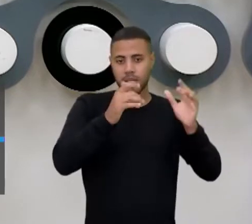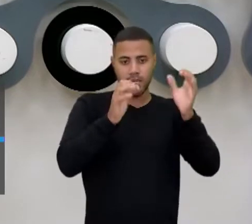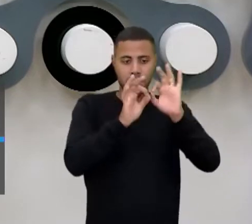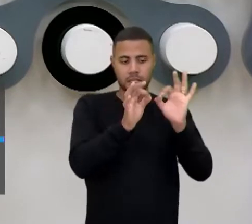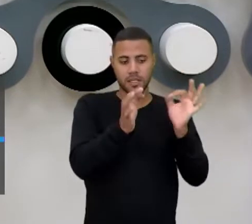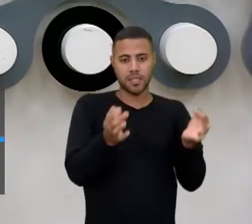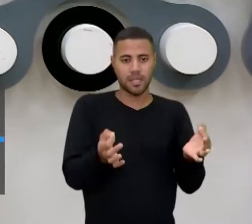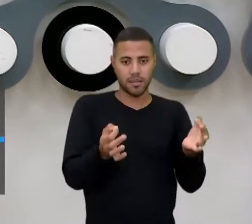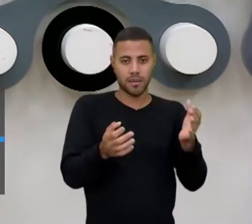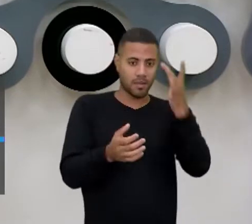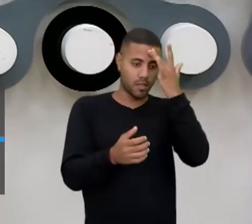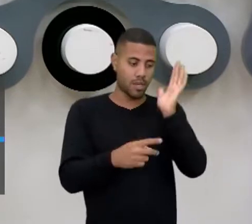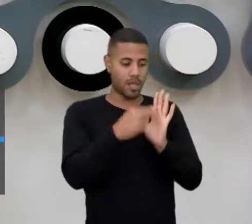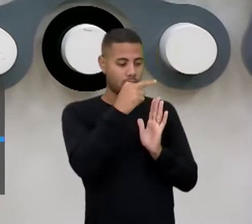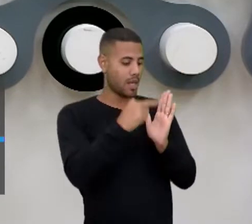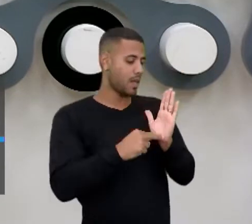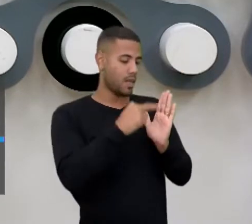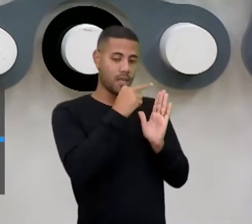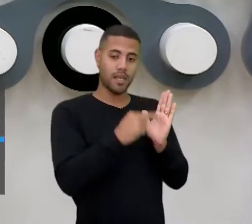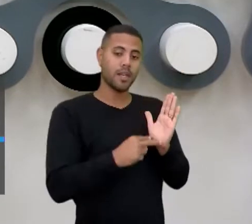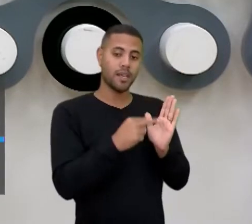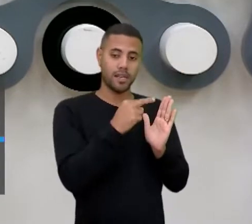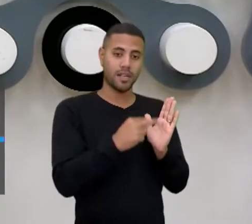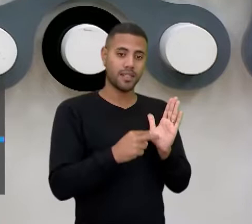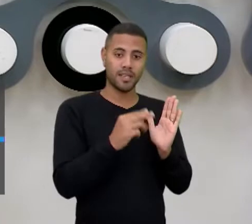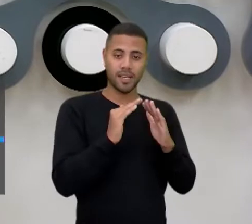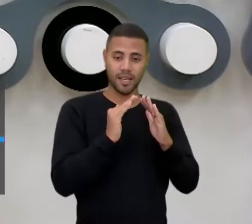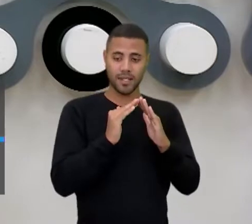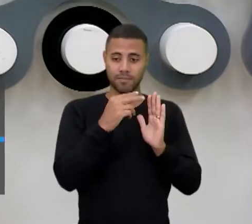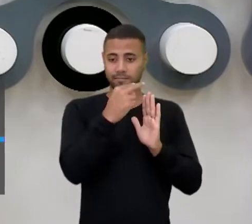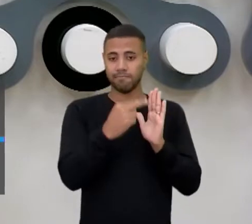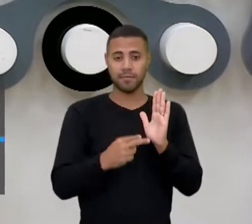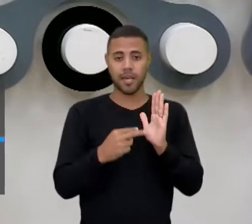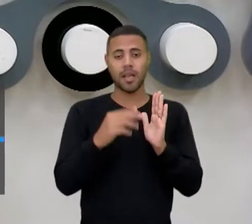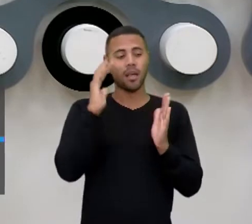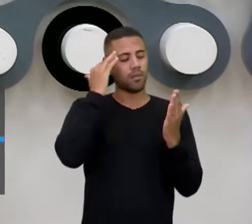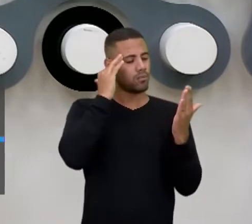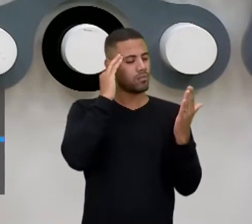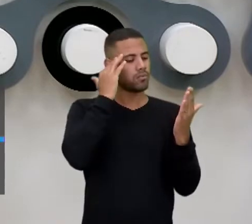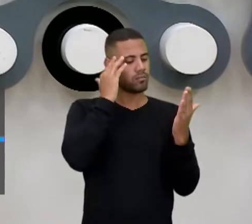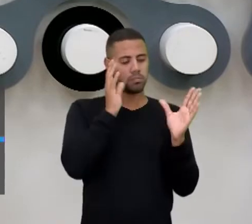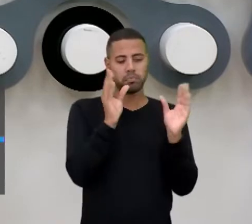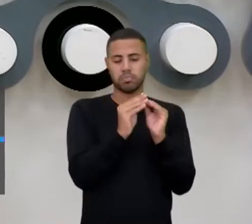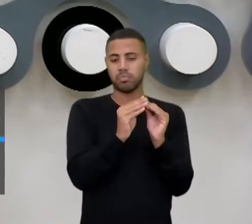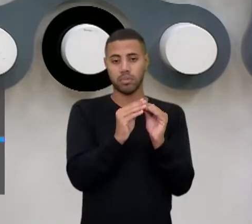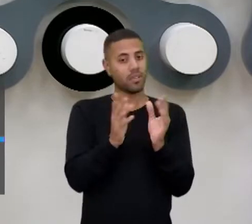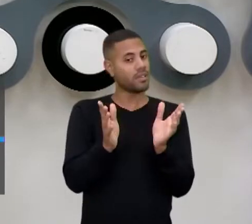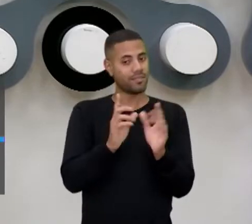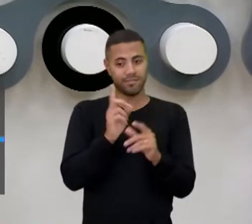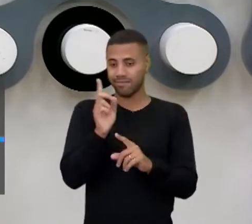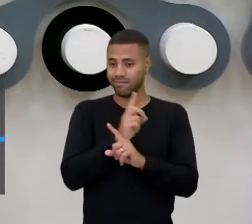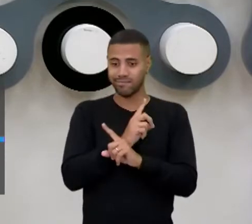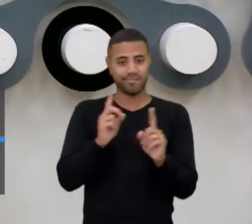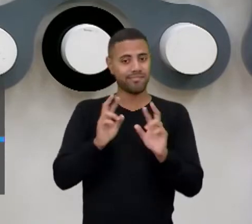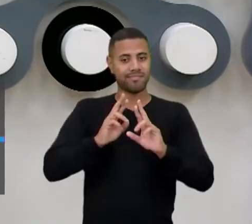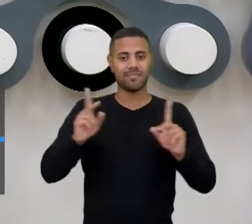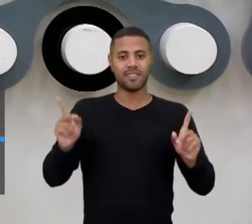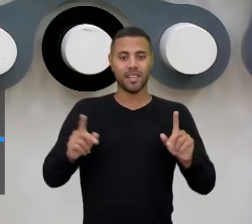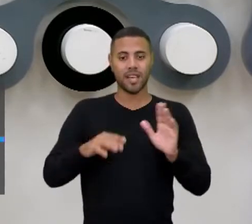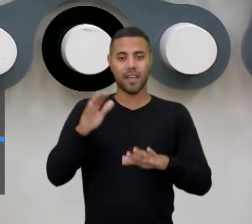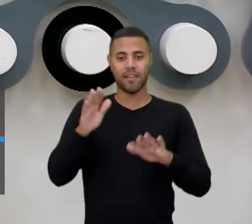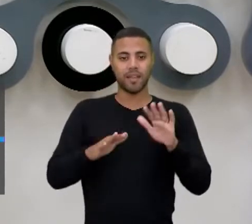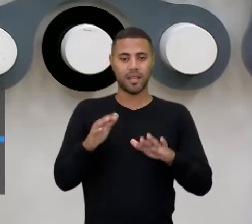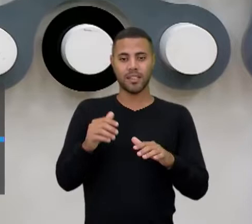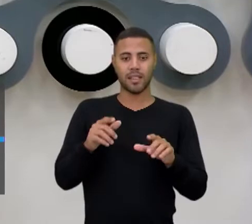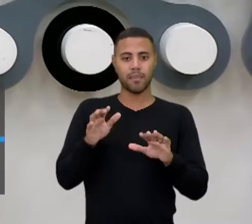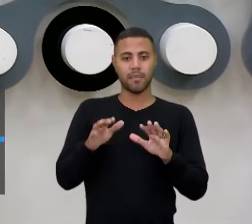depois o leitor, o telespectador, o consumidor da informação simplesmente vai lá e lê. Hoje não, hoje tem todo permeado por essa